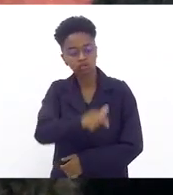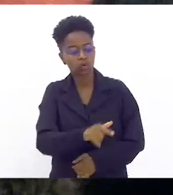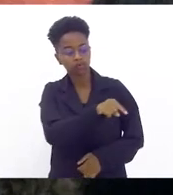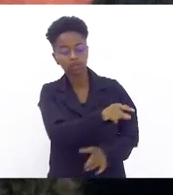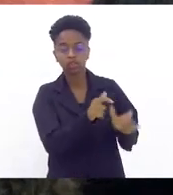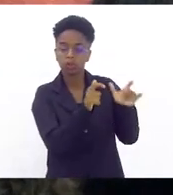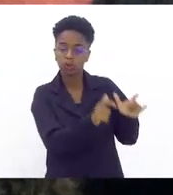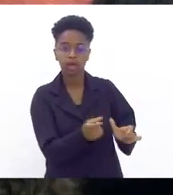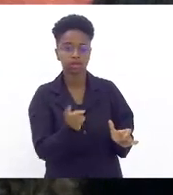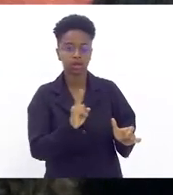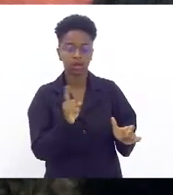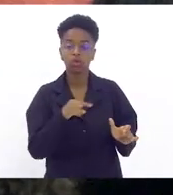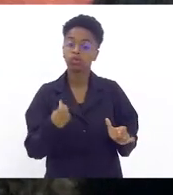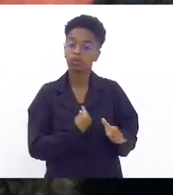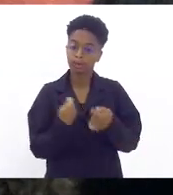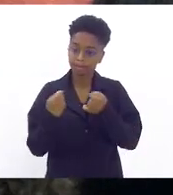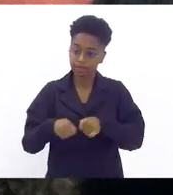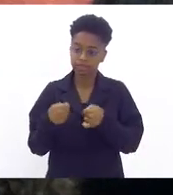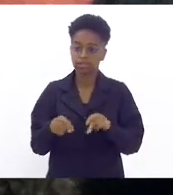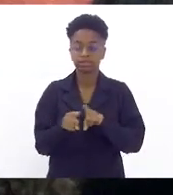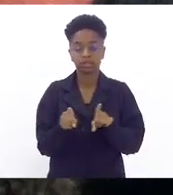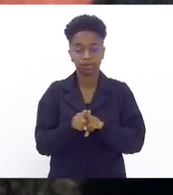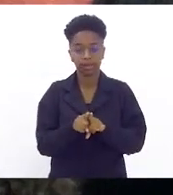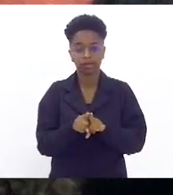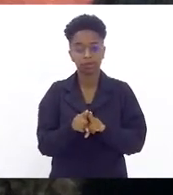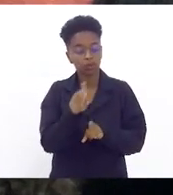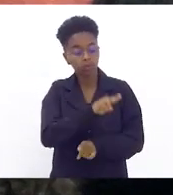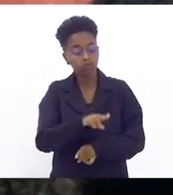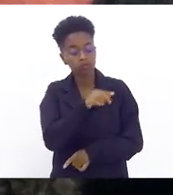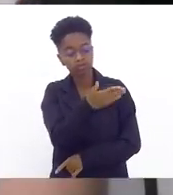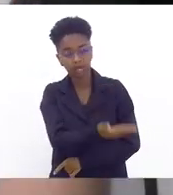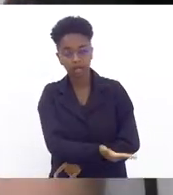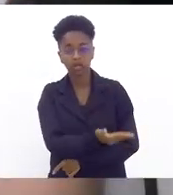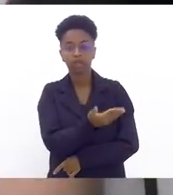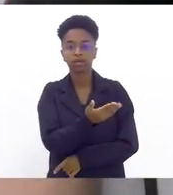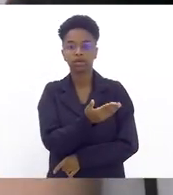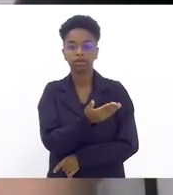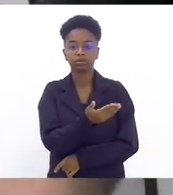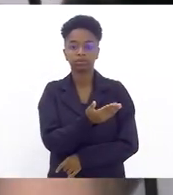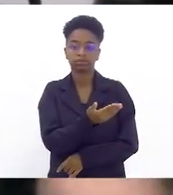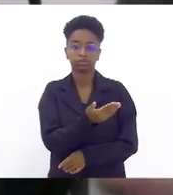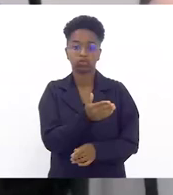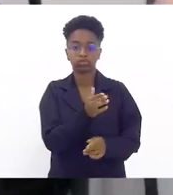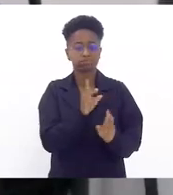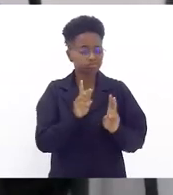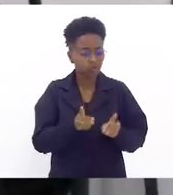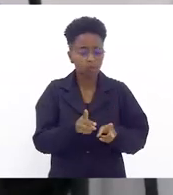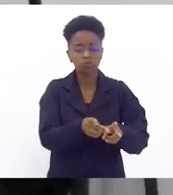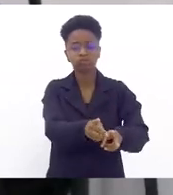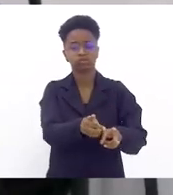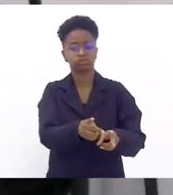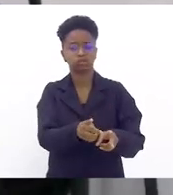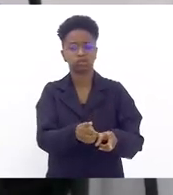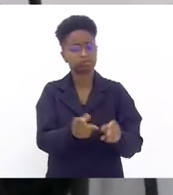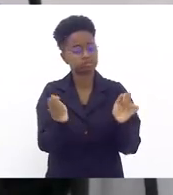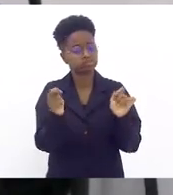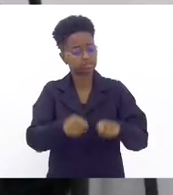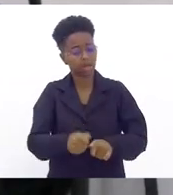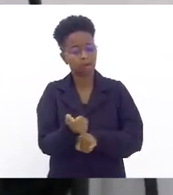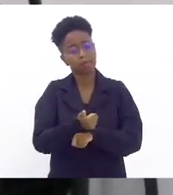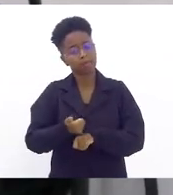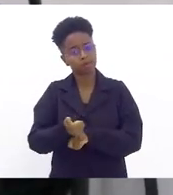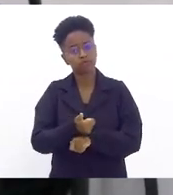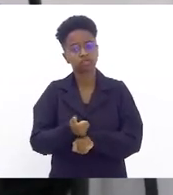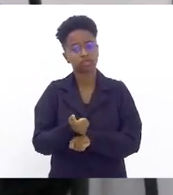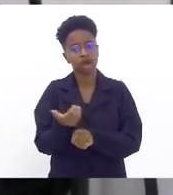a gente precisa adotar aquele equipamento de condições materiais permanentes para que os profissionais